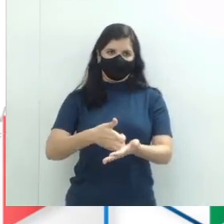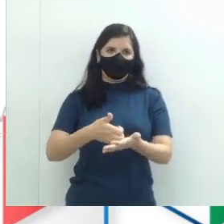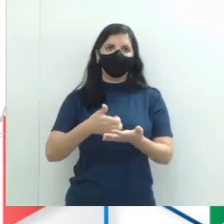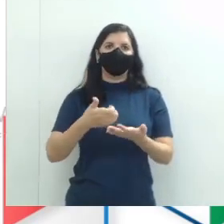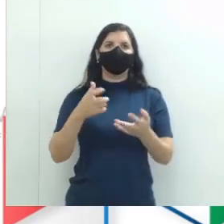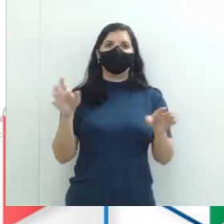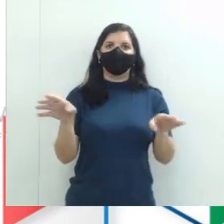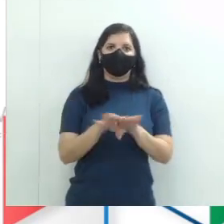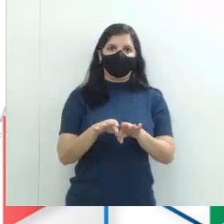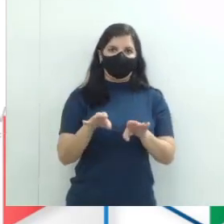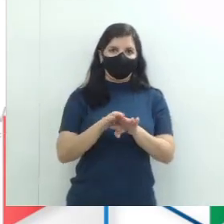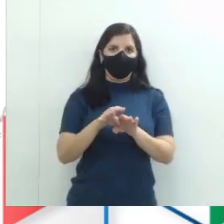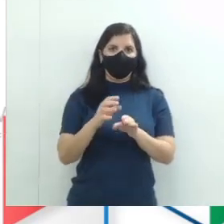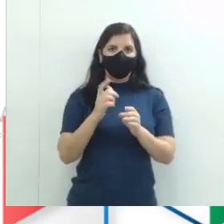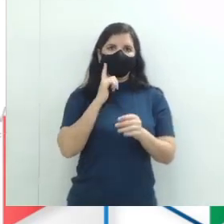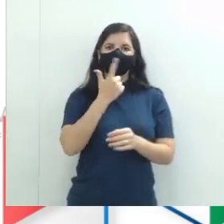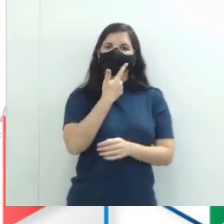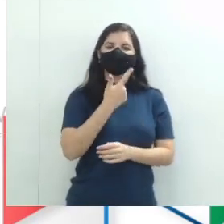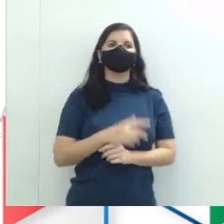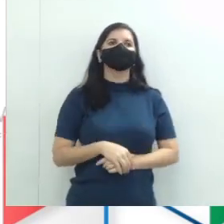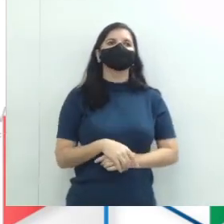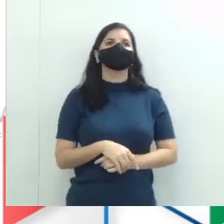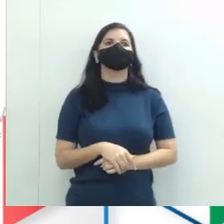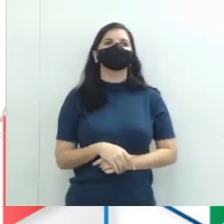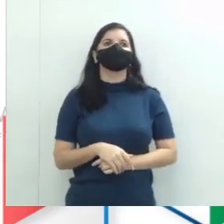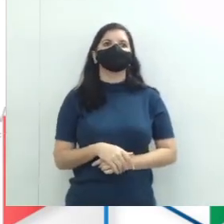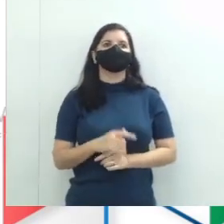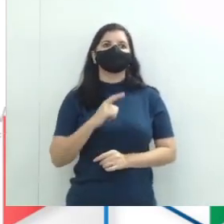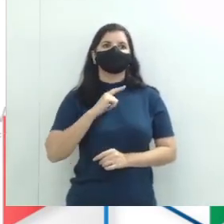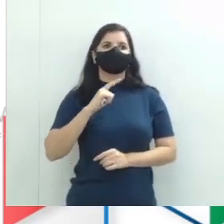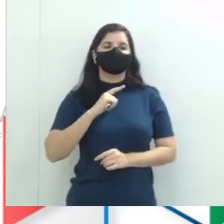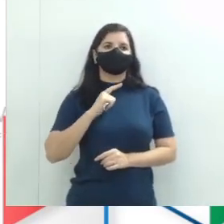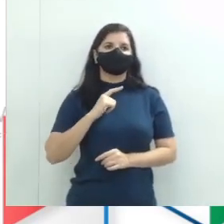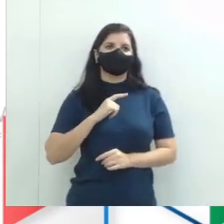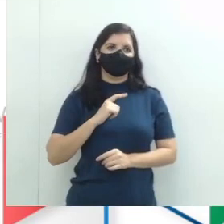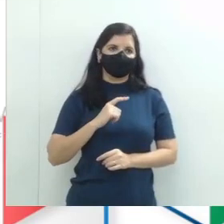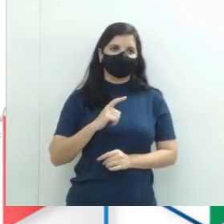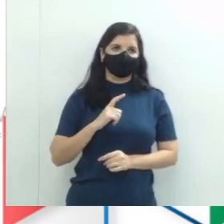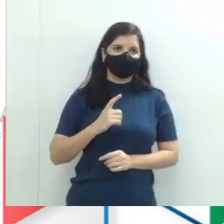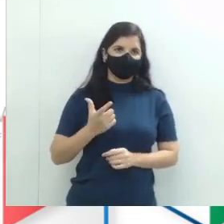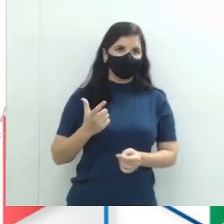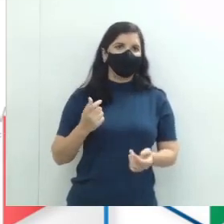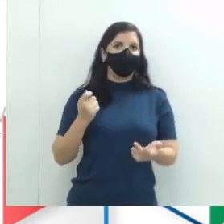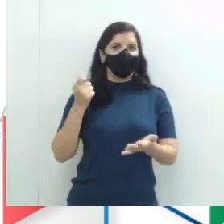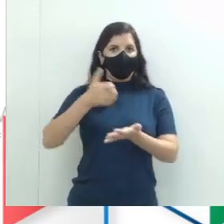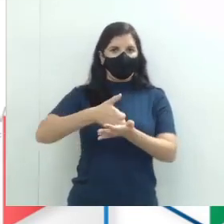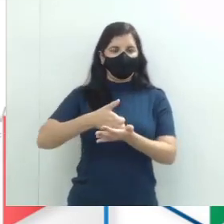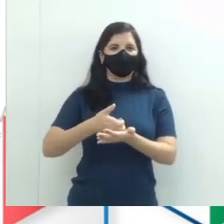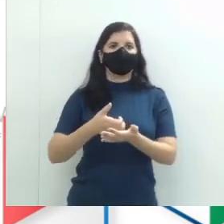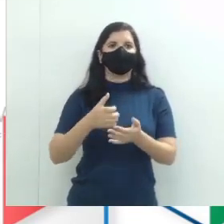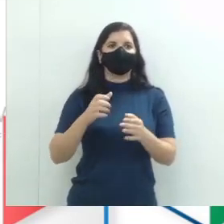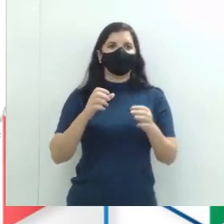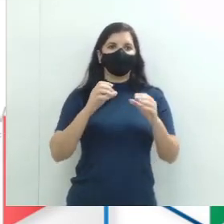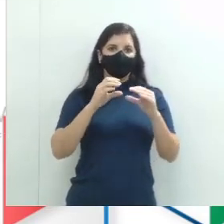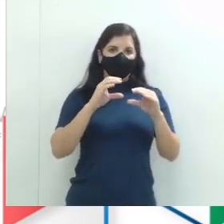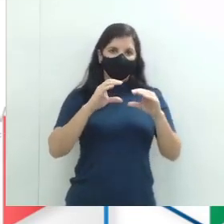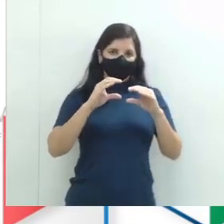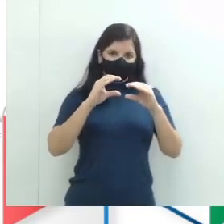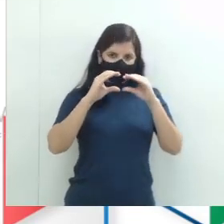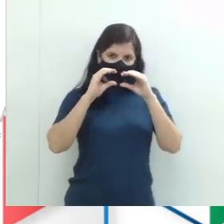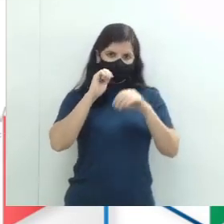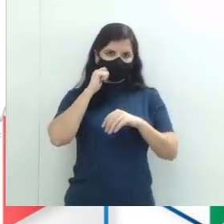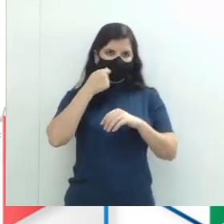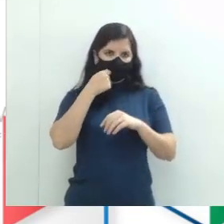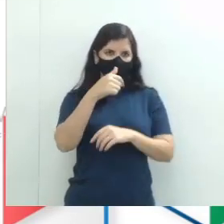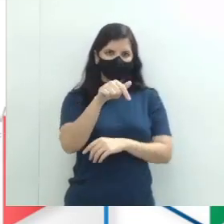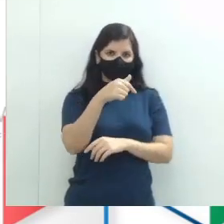produto na cantina. Então, ele tem dois combos lá na cantina. Ele tem dois pães de queijo